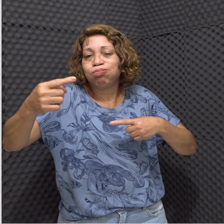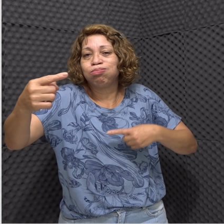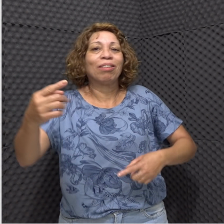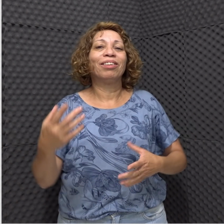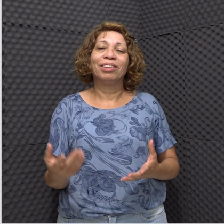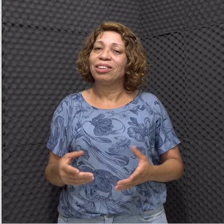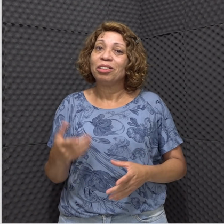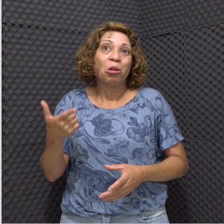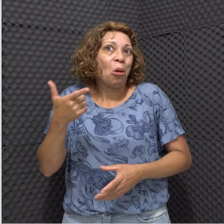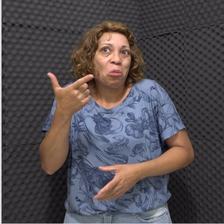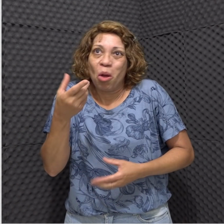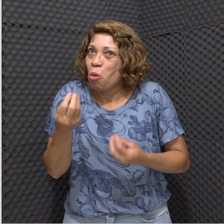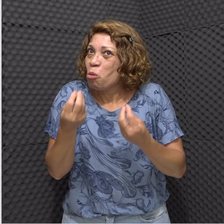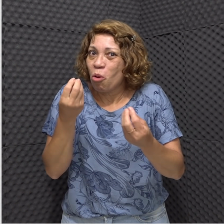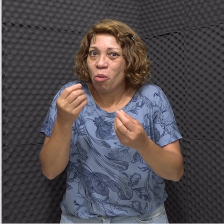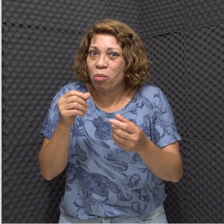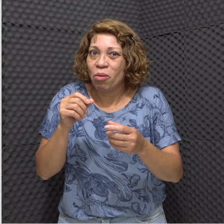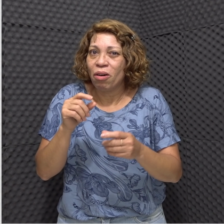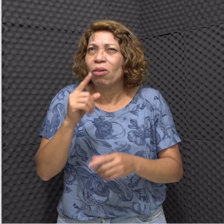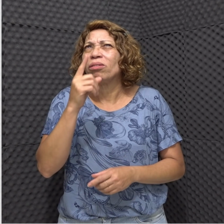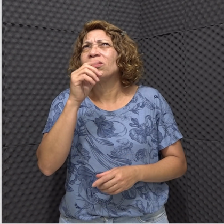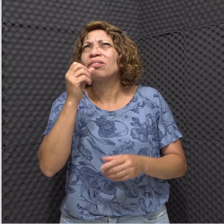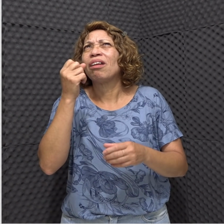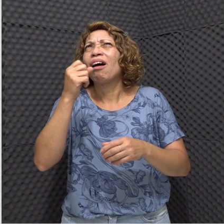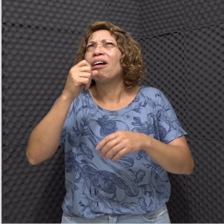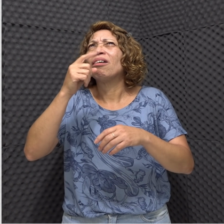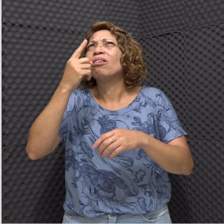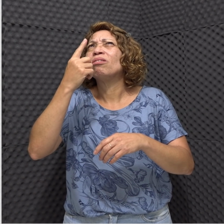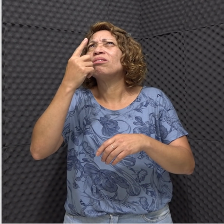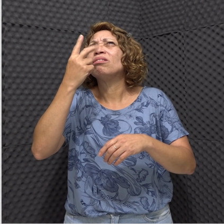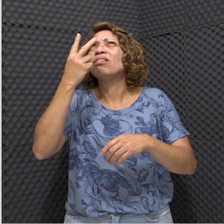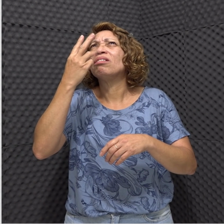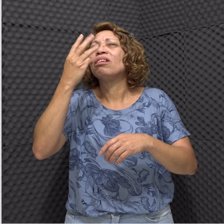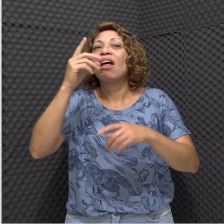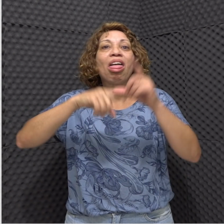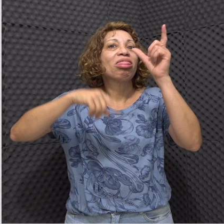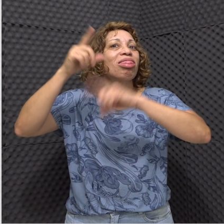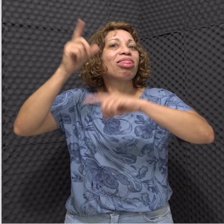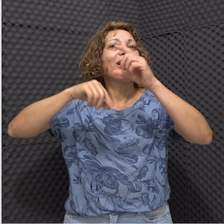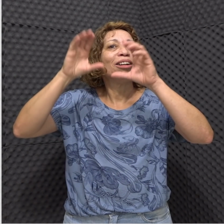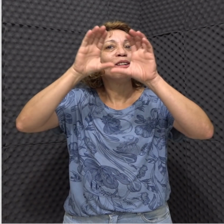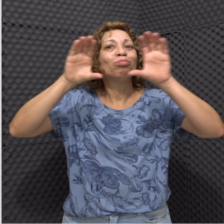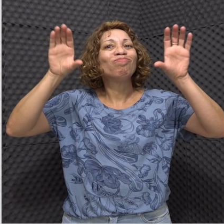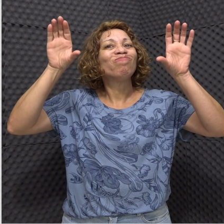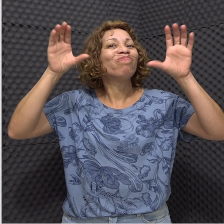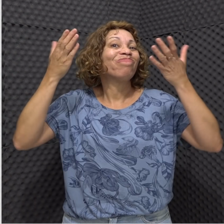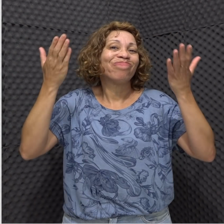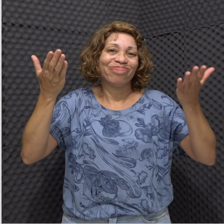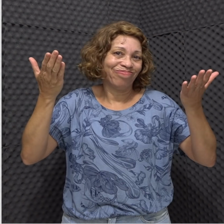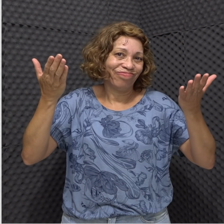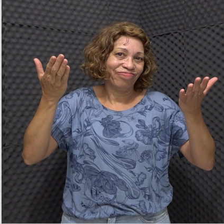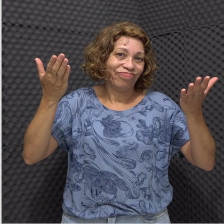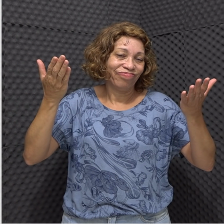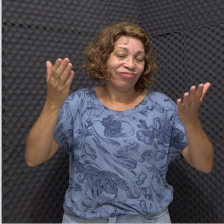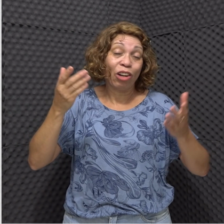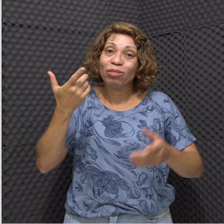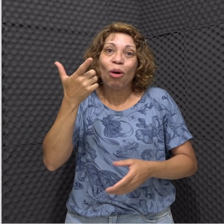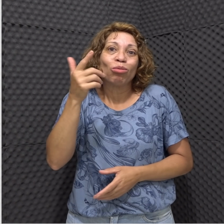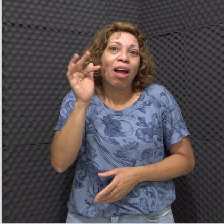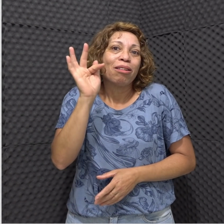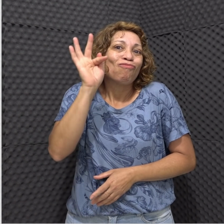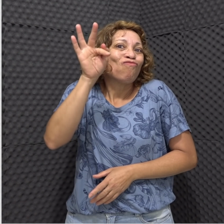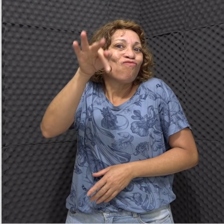o número de estrelas existentes no universo. Nós vamos colocar 3 pontinhos, que significam reticências, para demonstrar